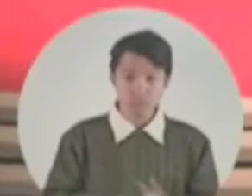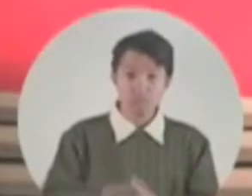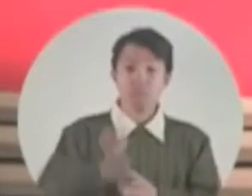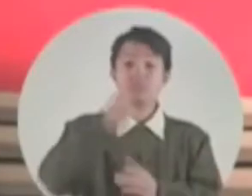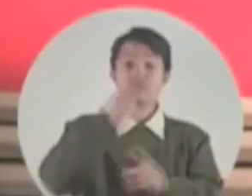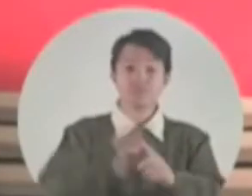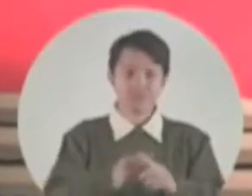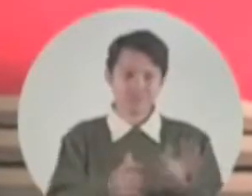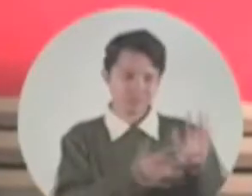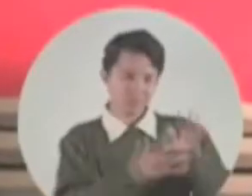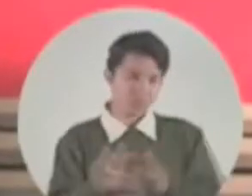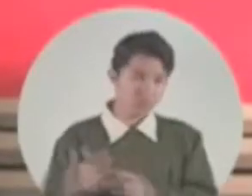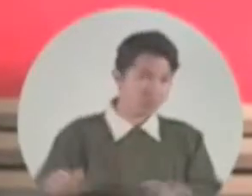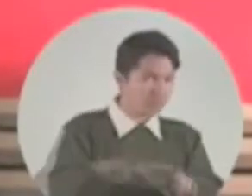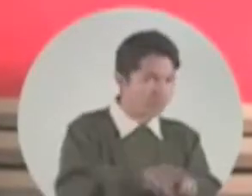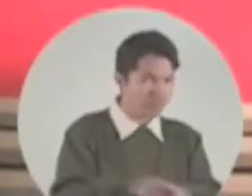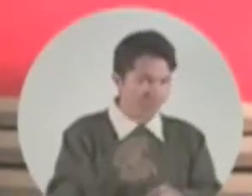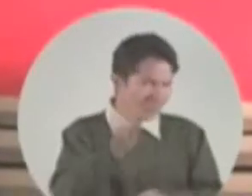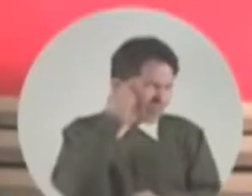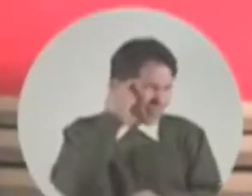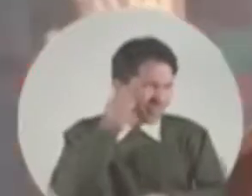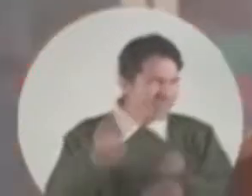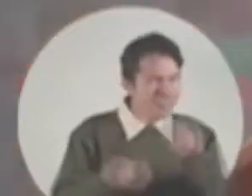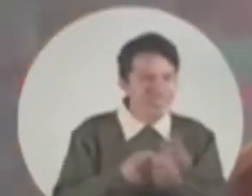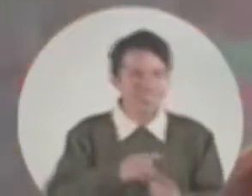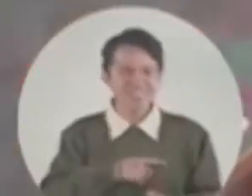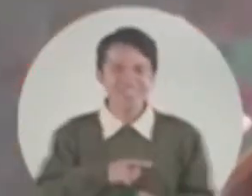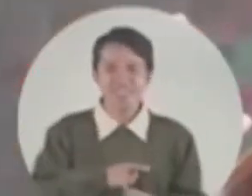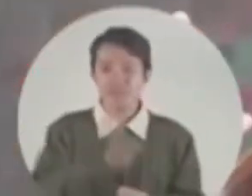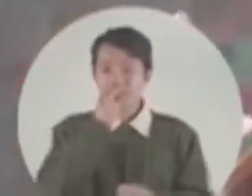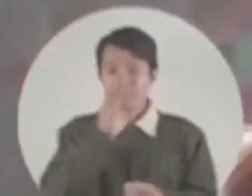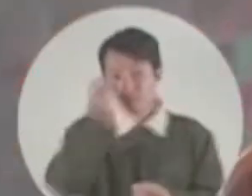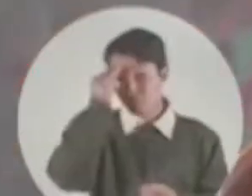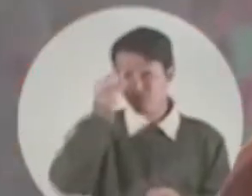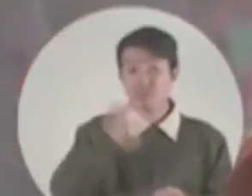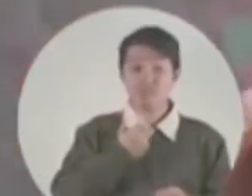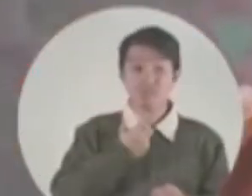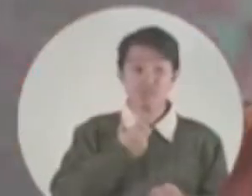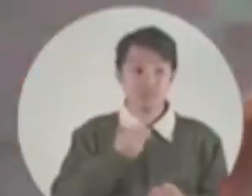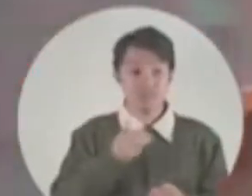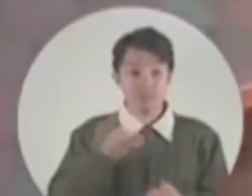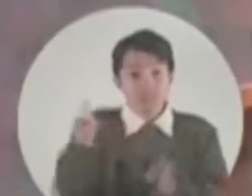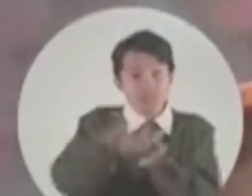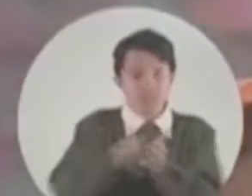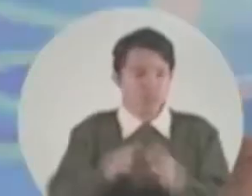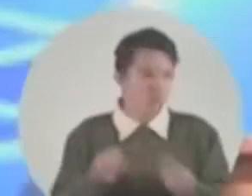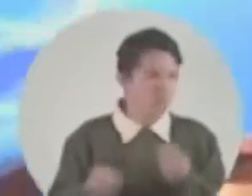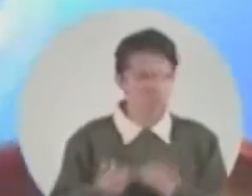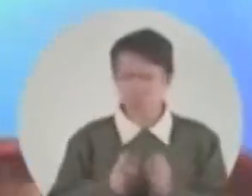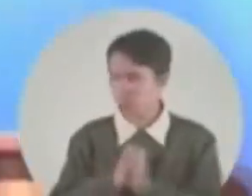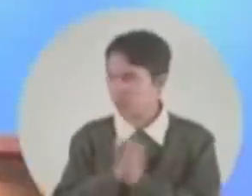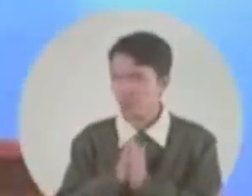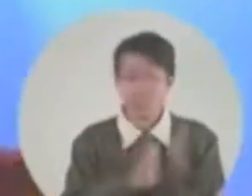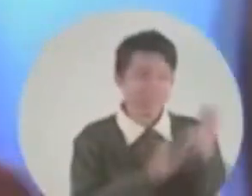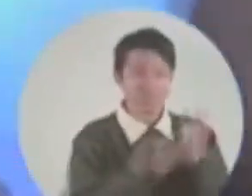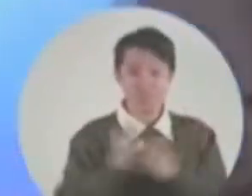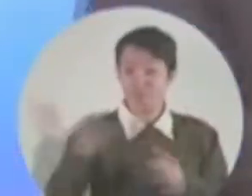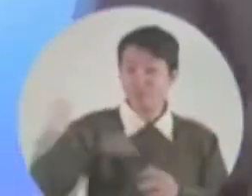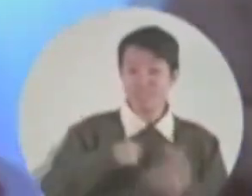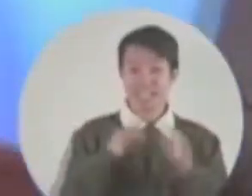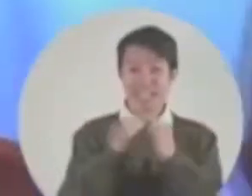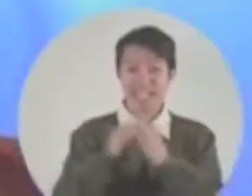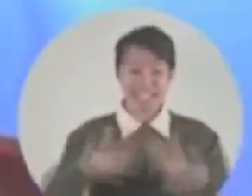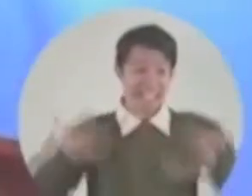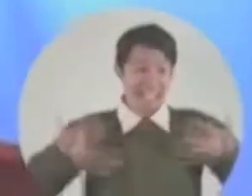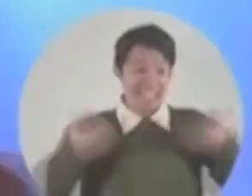voltando. E eu posso imaginar o burburinho da casa, você pode imaginar? As pessoas dizendo: Jesus vai ficar aqui esse fim de